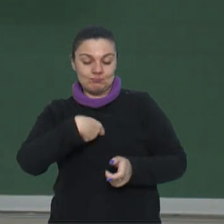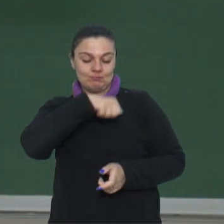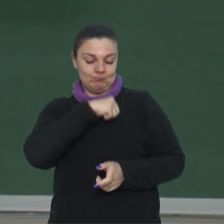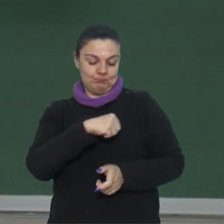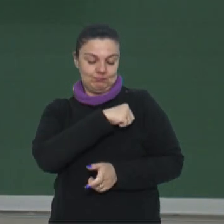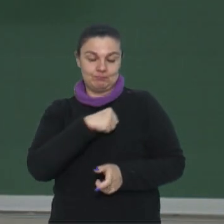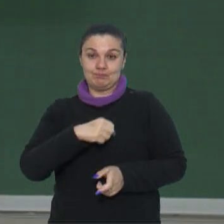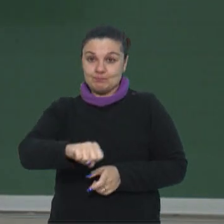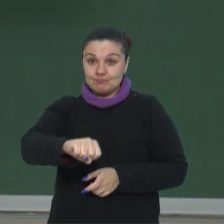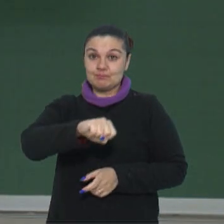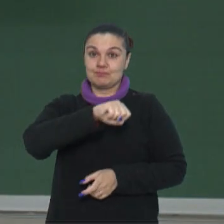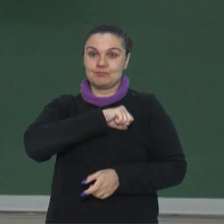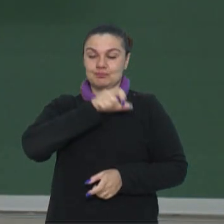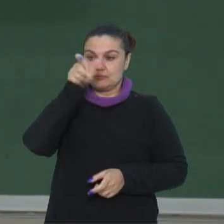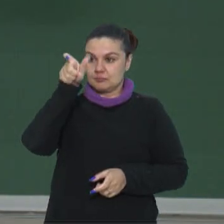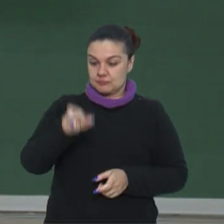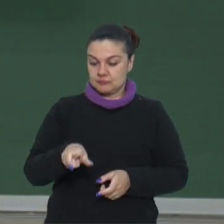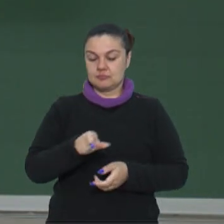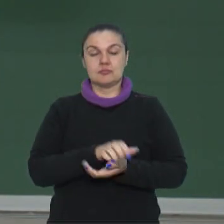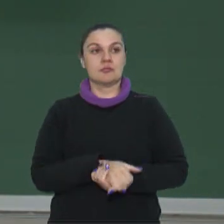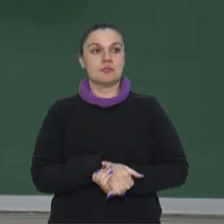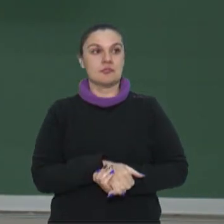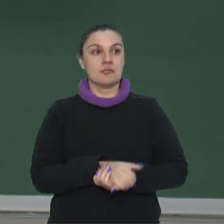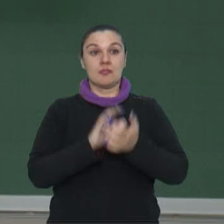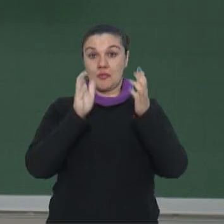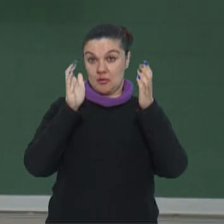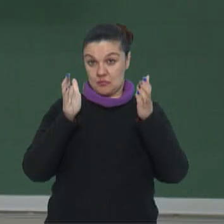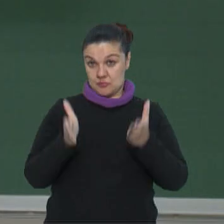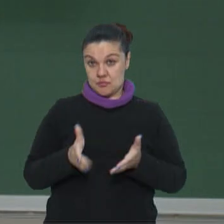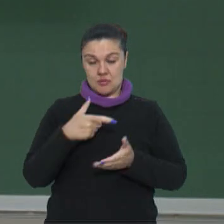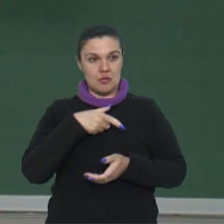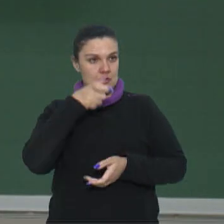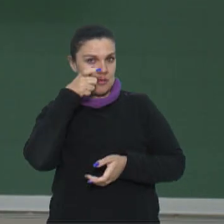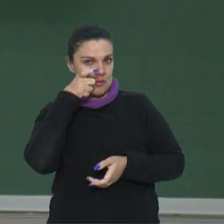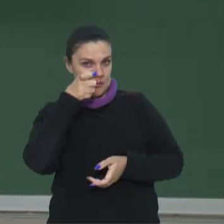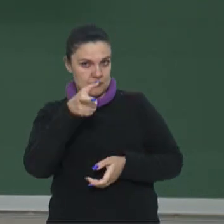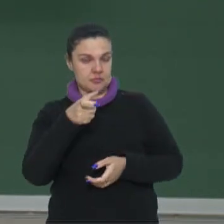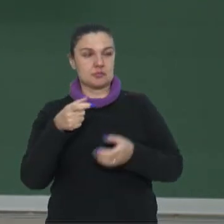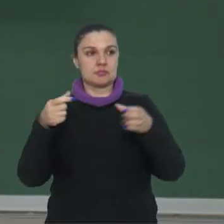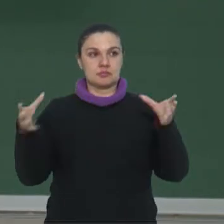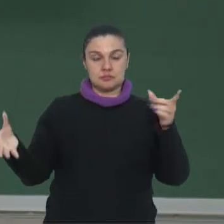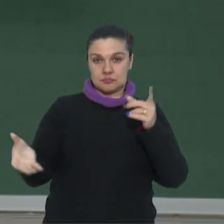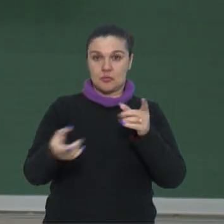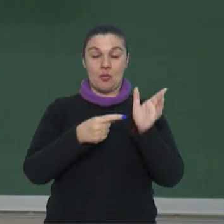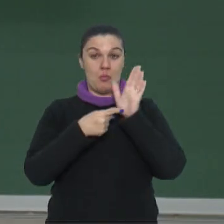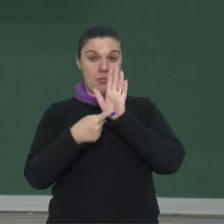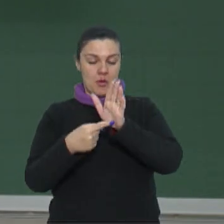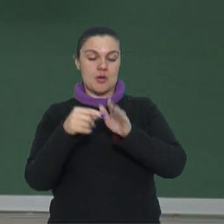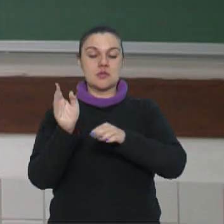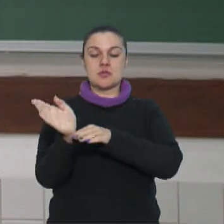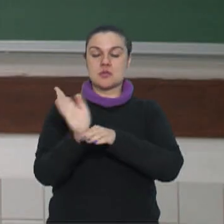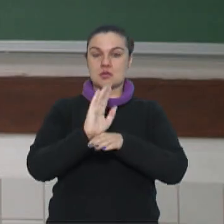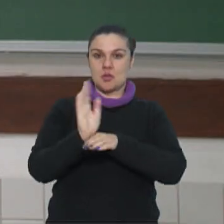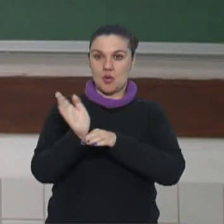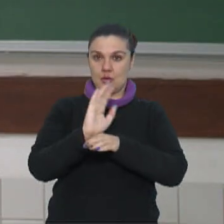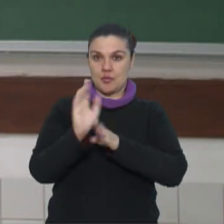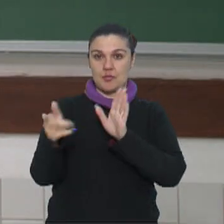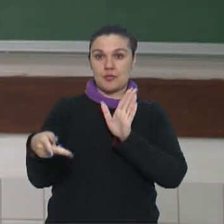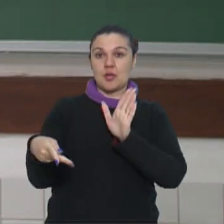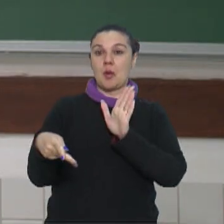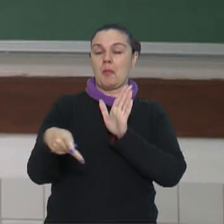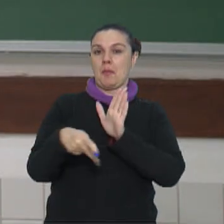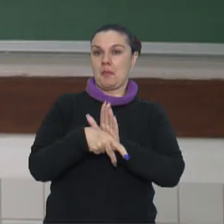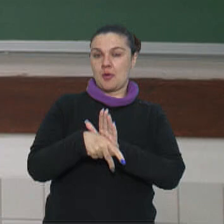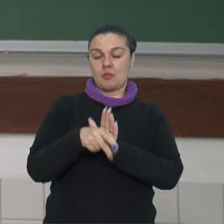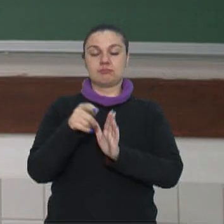humano. Já tive a oportunidade de assistir um filme, inclusive, que aborda, é um filme americano, norte-americano, blockbuster, mas que tem